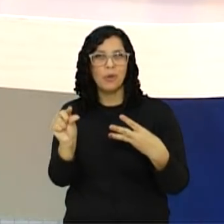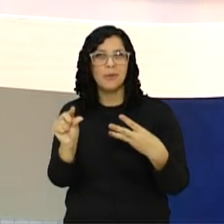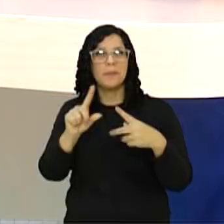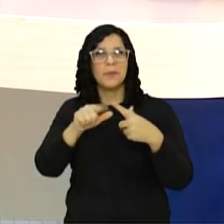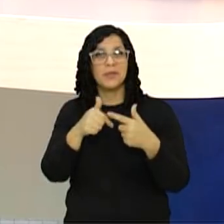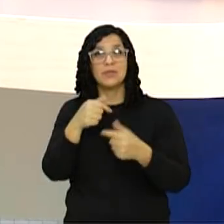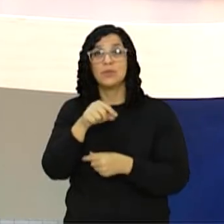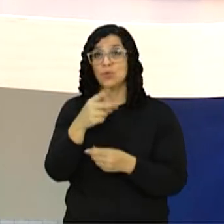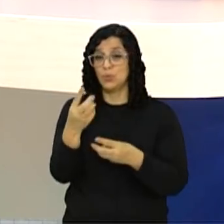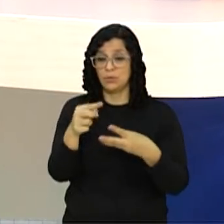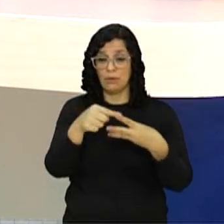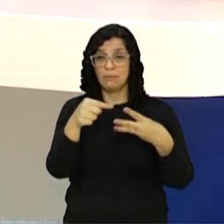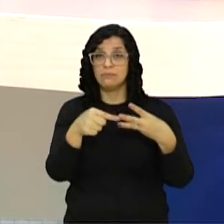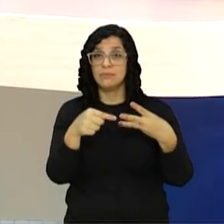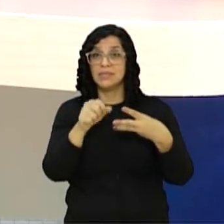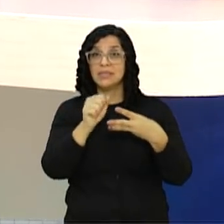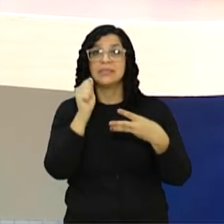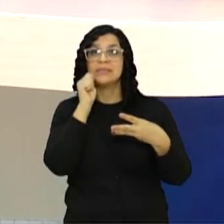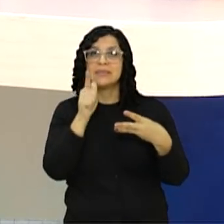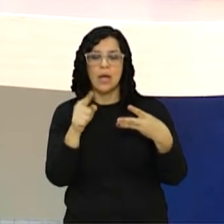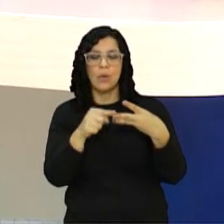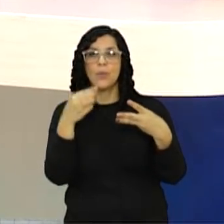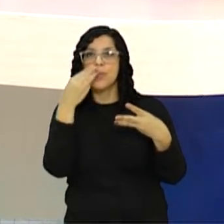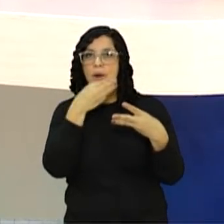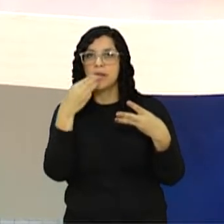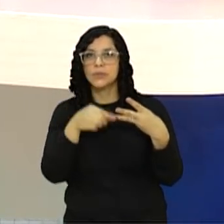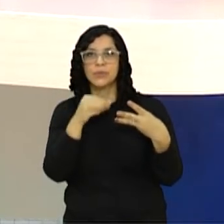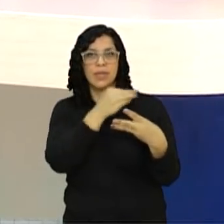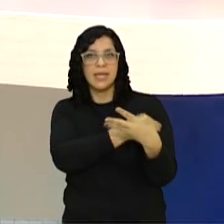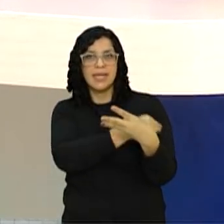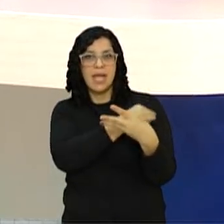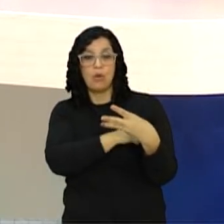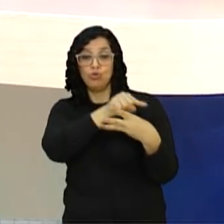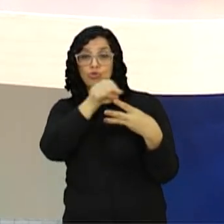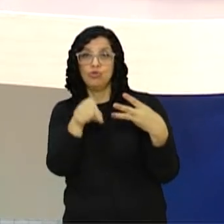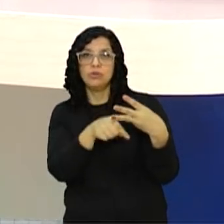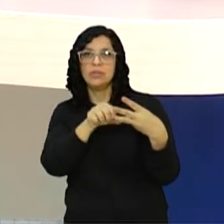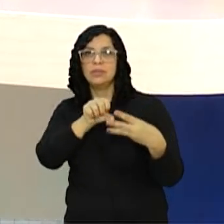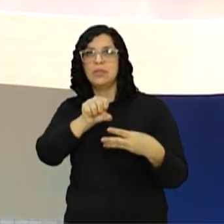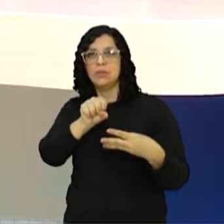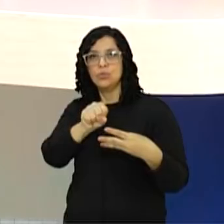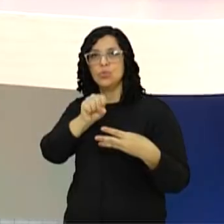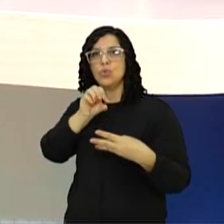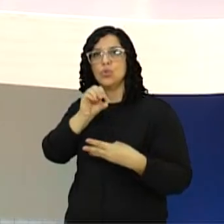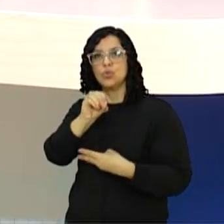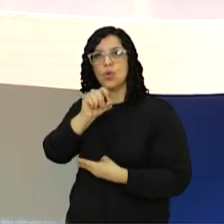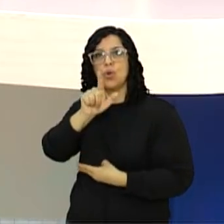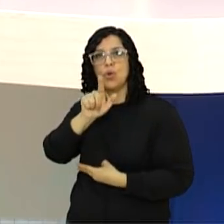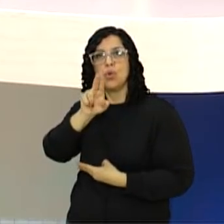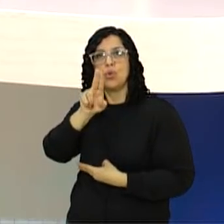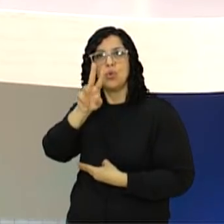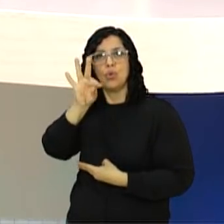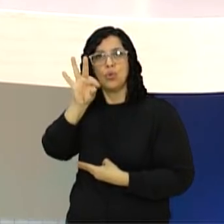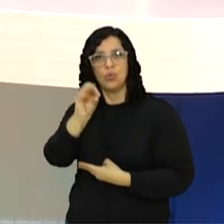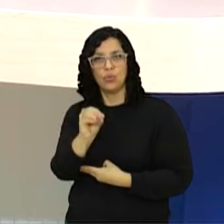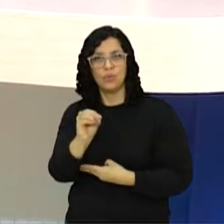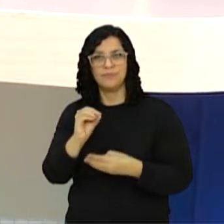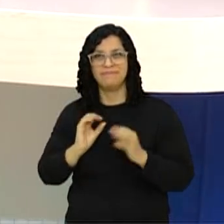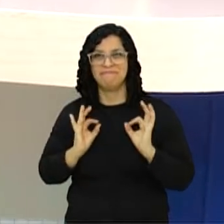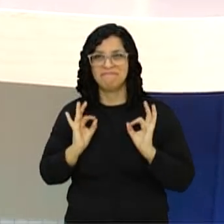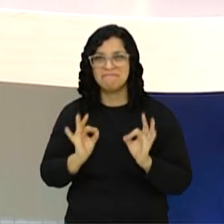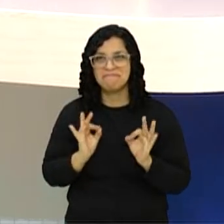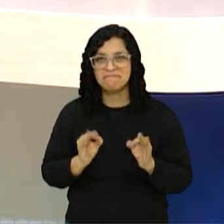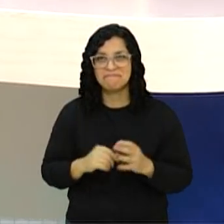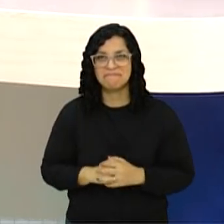Então, esses 3 materiais que estão aqui na frente, sal, açúcar e óleo são considerados os meus